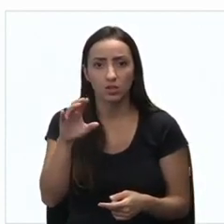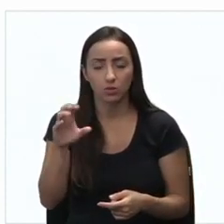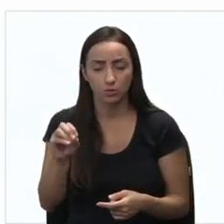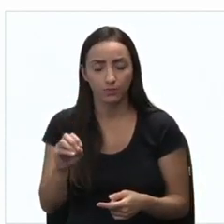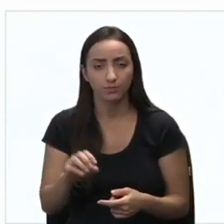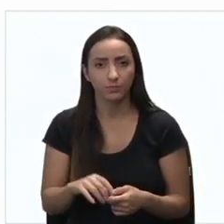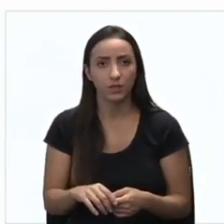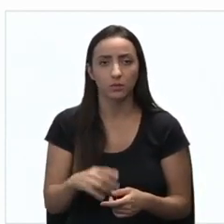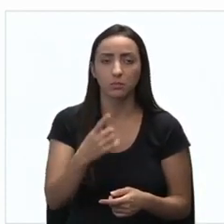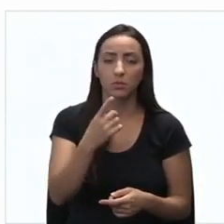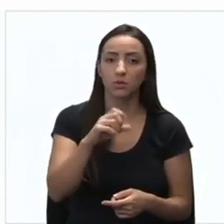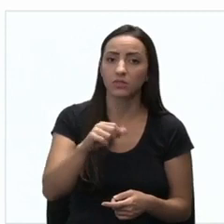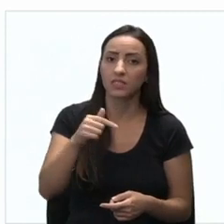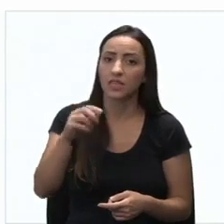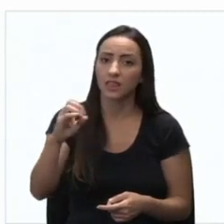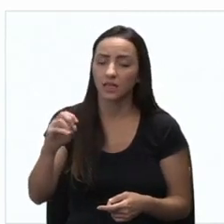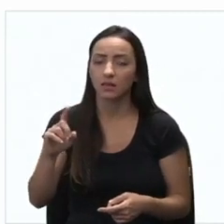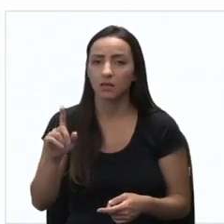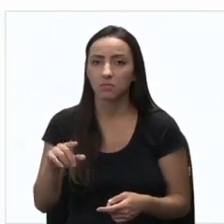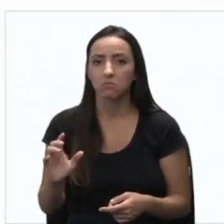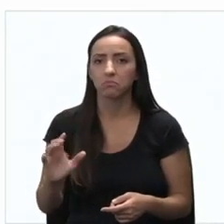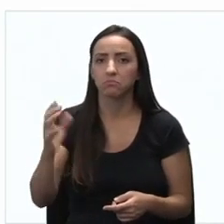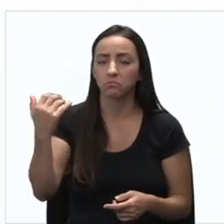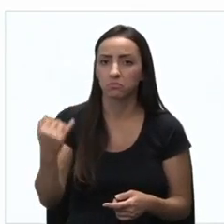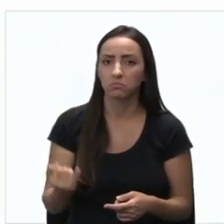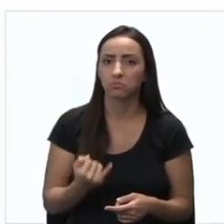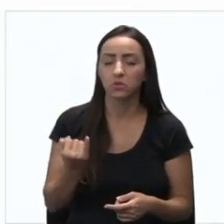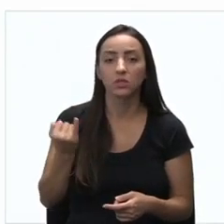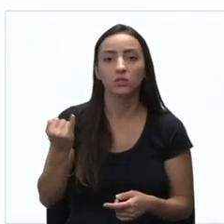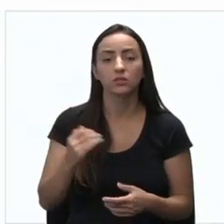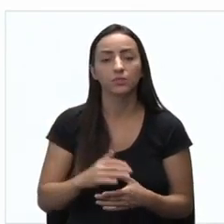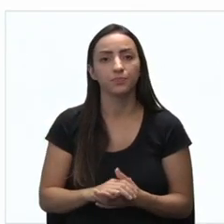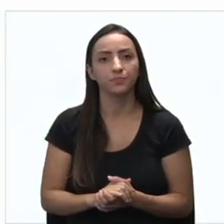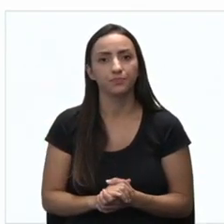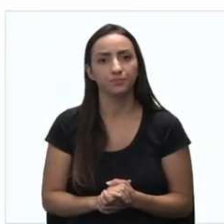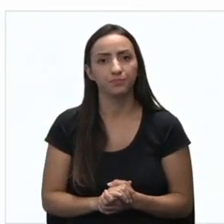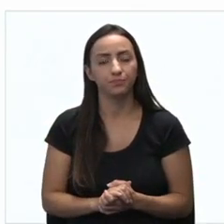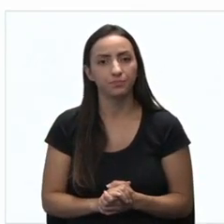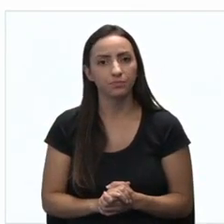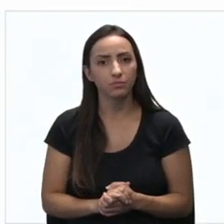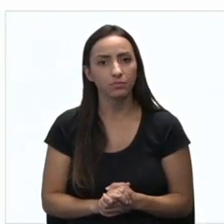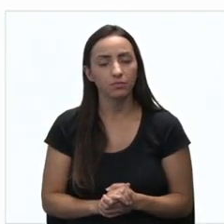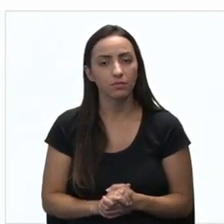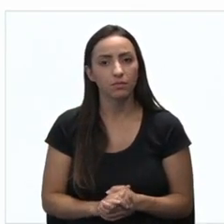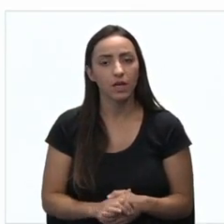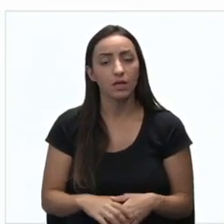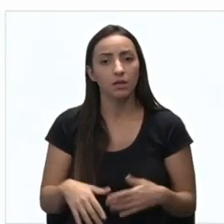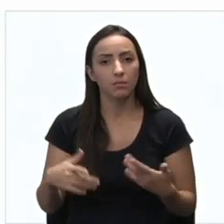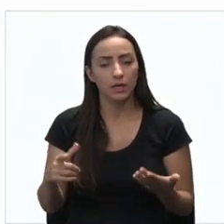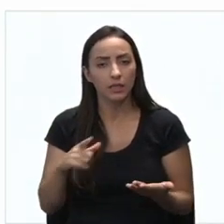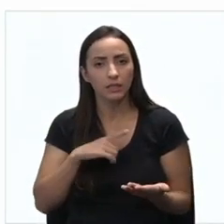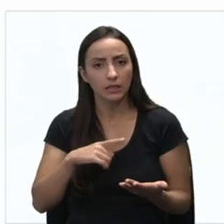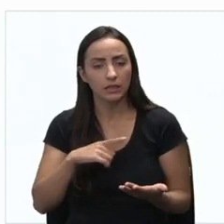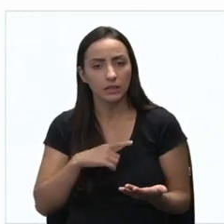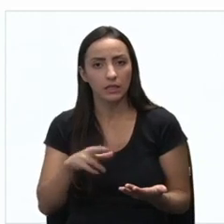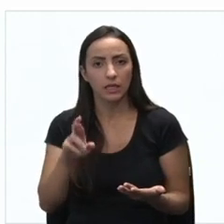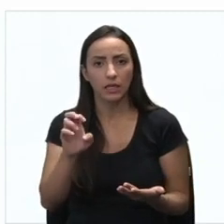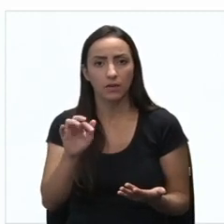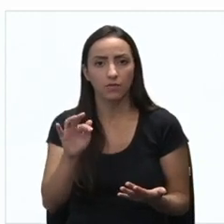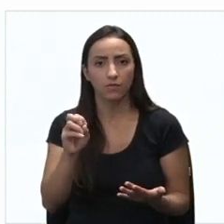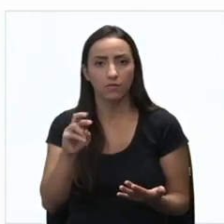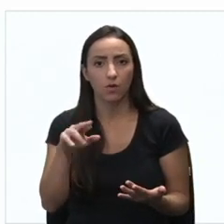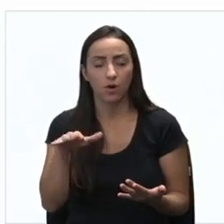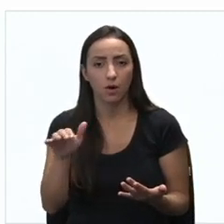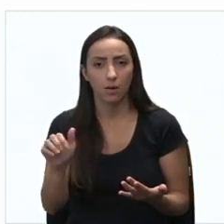em 1970 esse marco aí, né, para adotar, então, uma reforma no setor da saúde com a